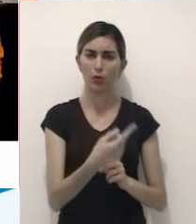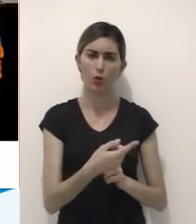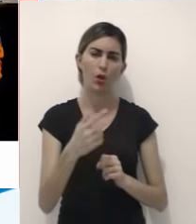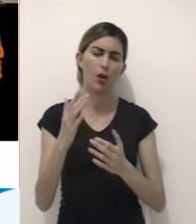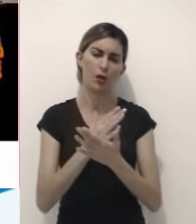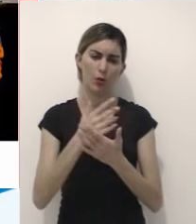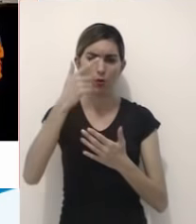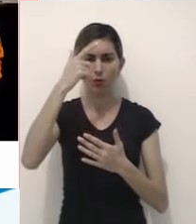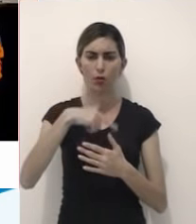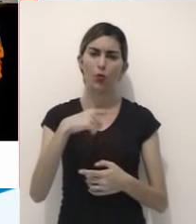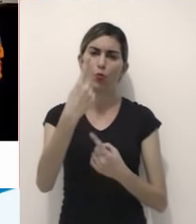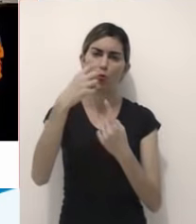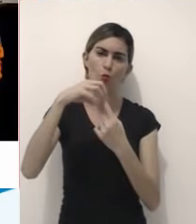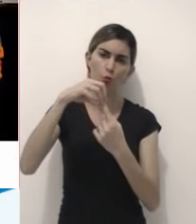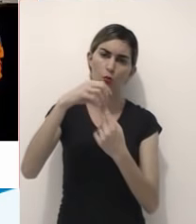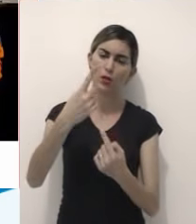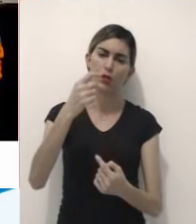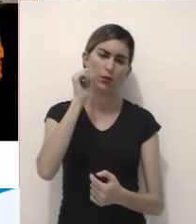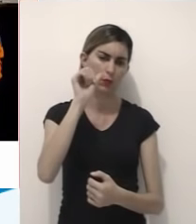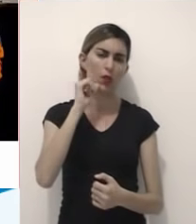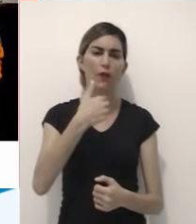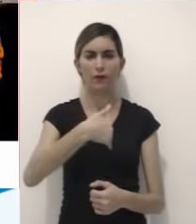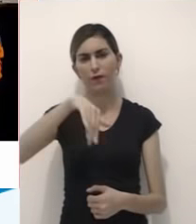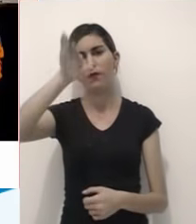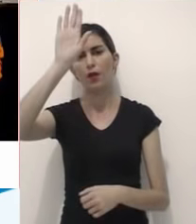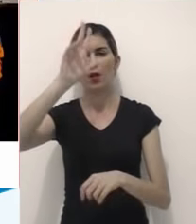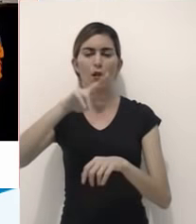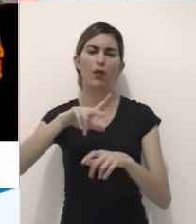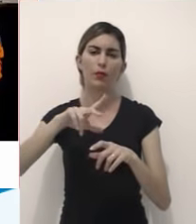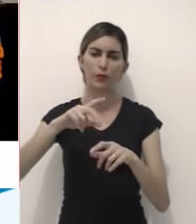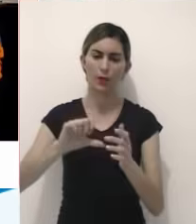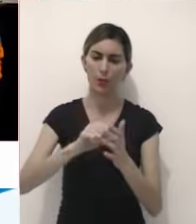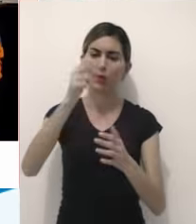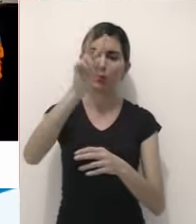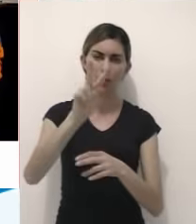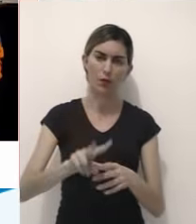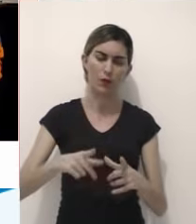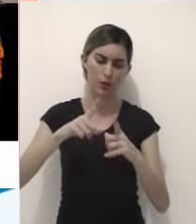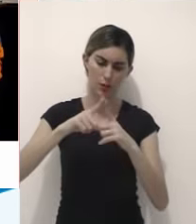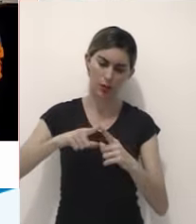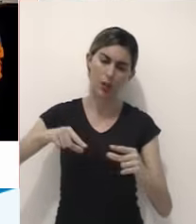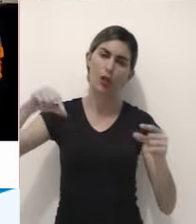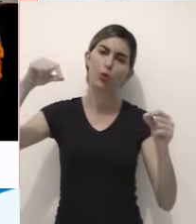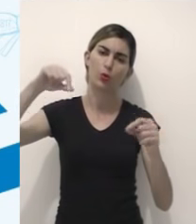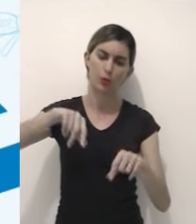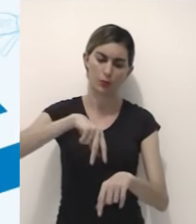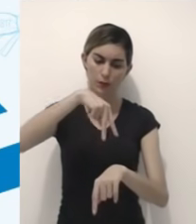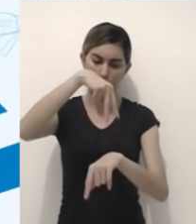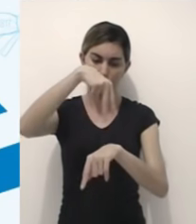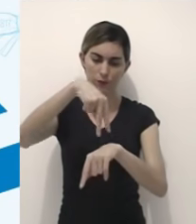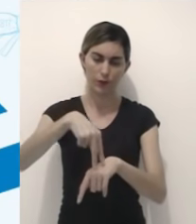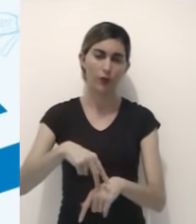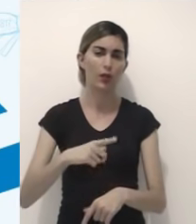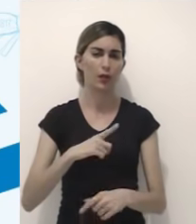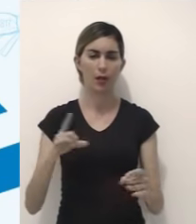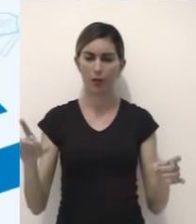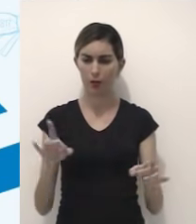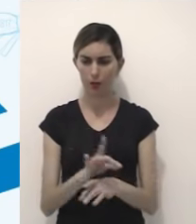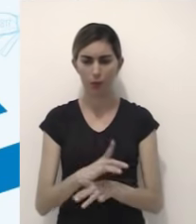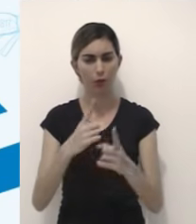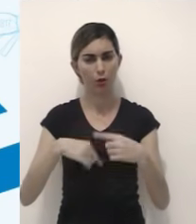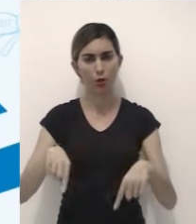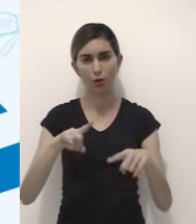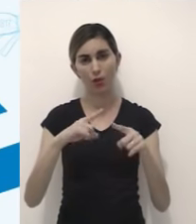rosto de uma das mulheres que vão pisar pela primeira vez na Lua. Nós terminamos a nossa